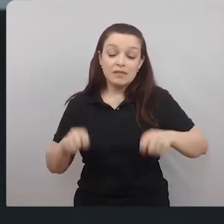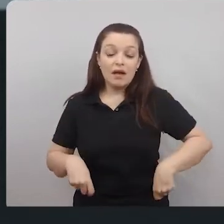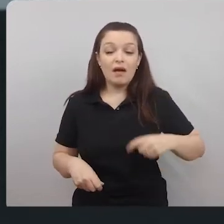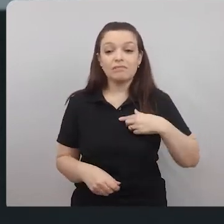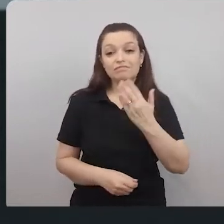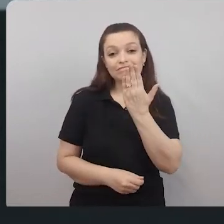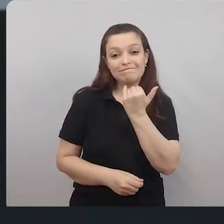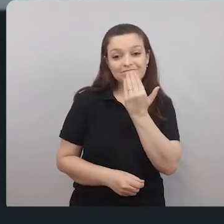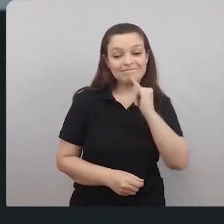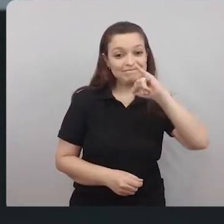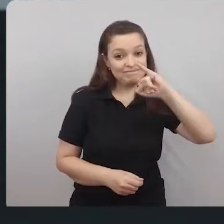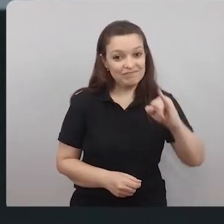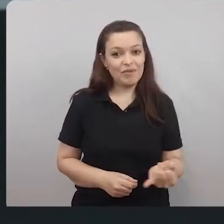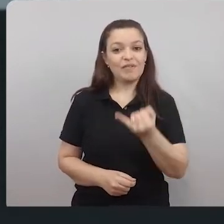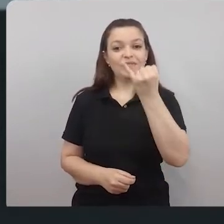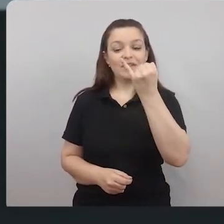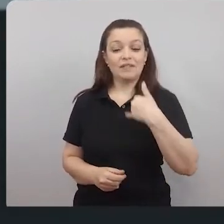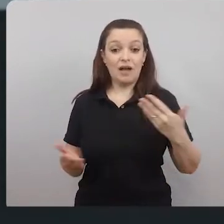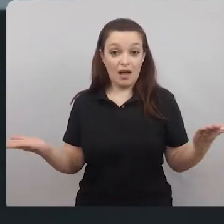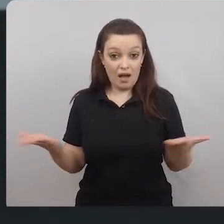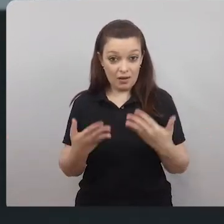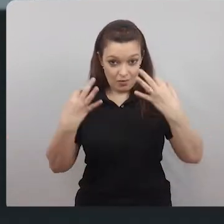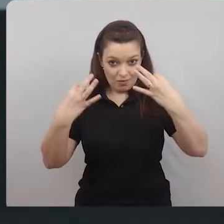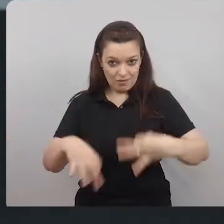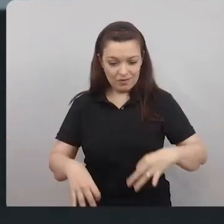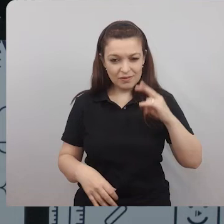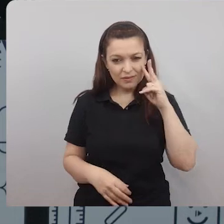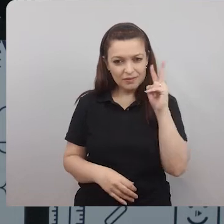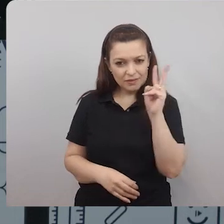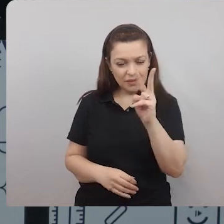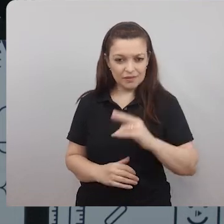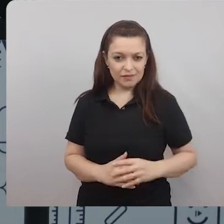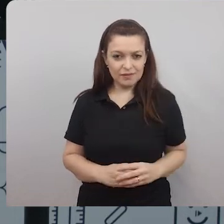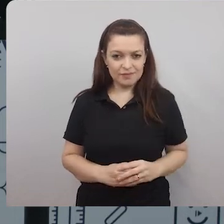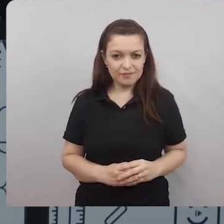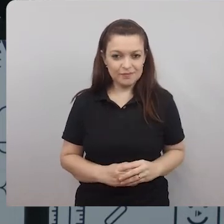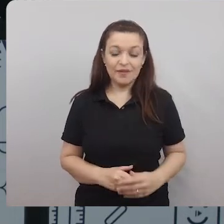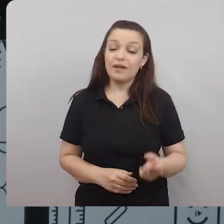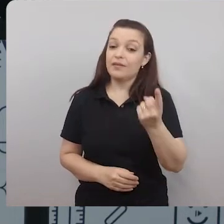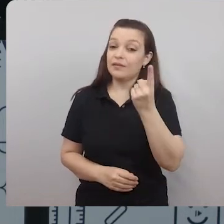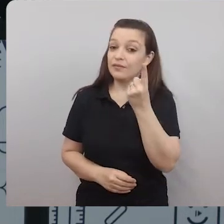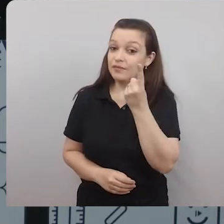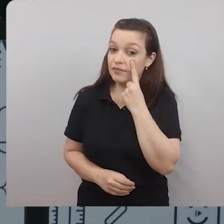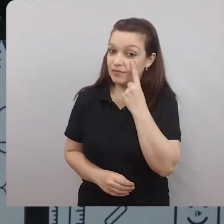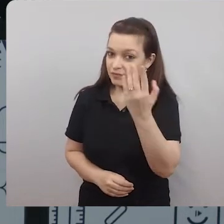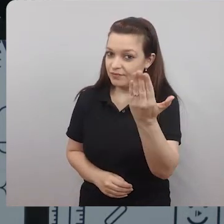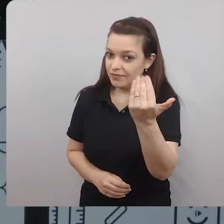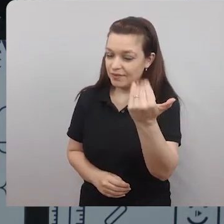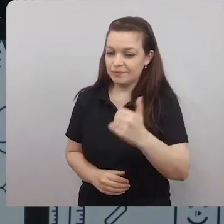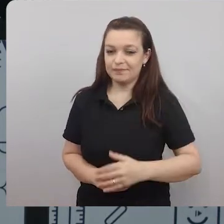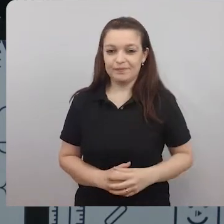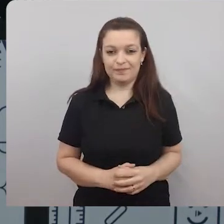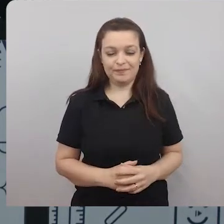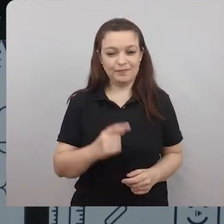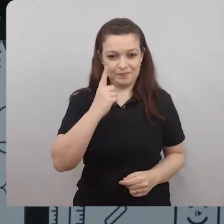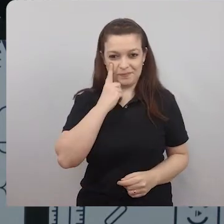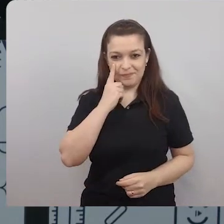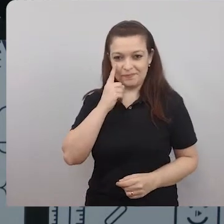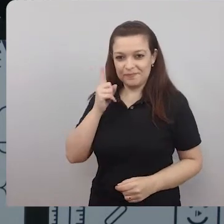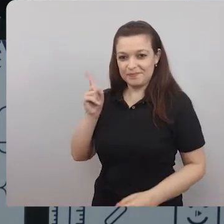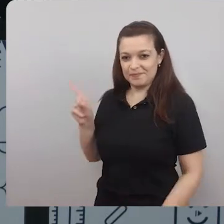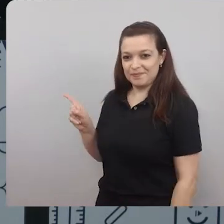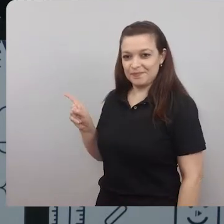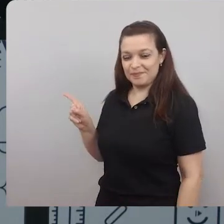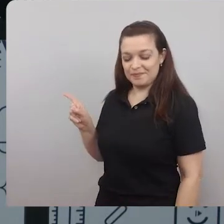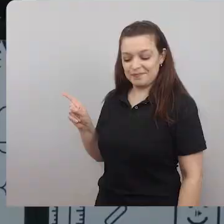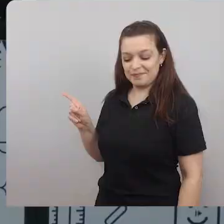poder experimentar. Será que está certa essa sequência? Vamos conferir lá na tela.